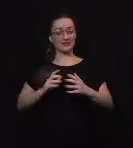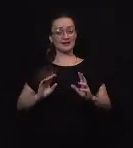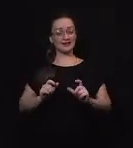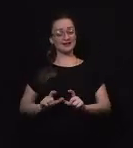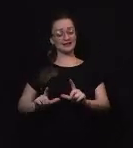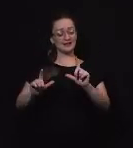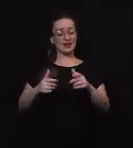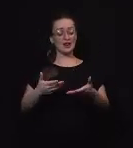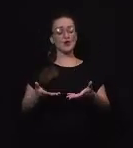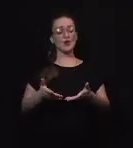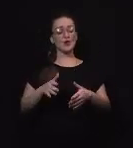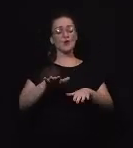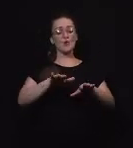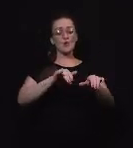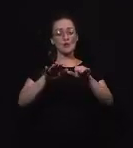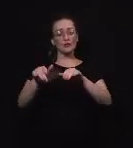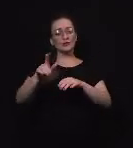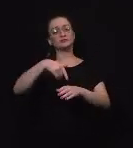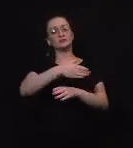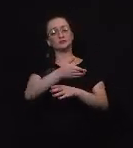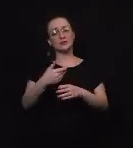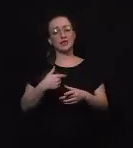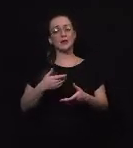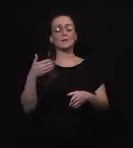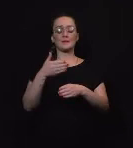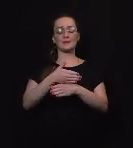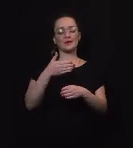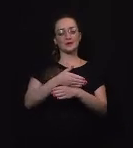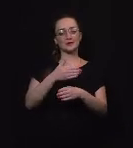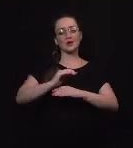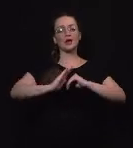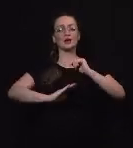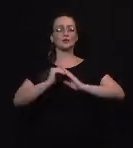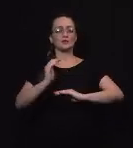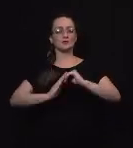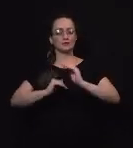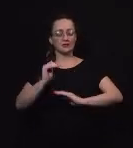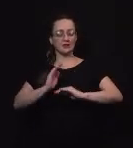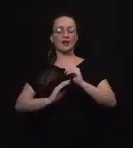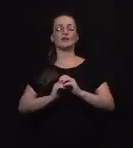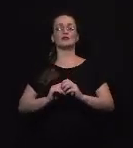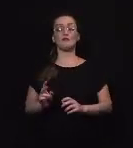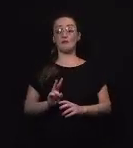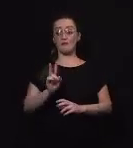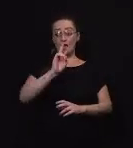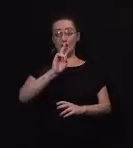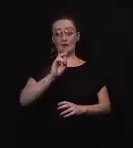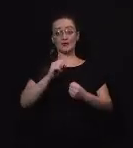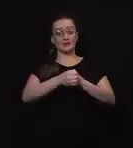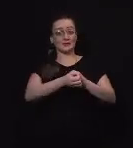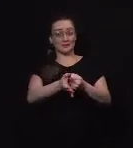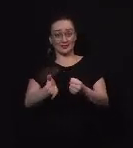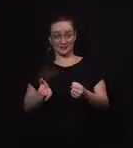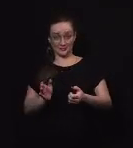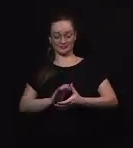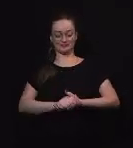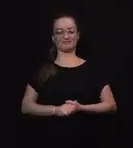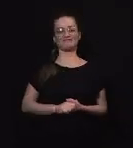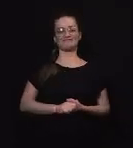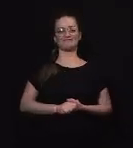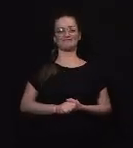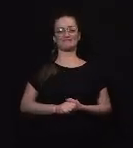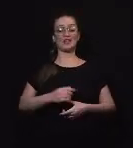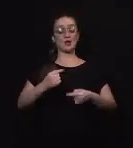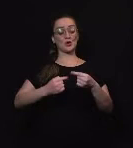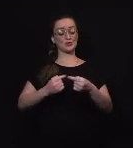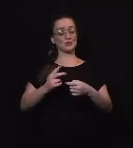para participar de diferentes atividades práticas de valorização da democracia. A gente vai ter discussões públicas, a gente vai falar